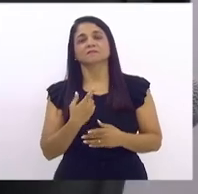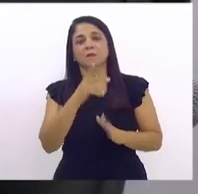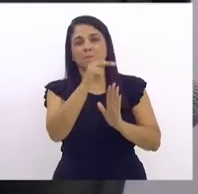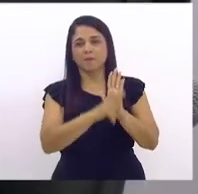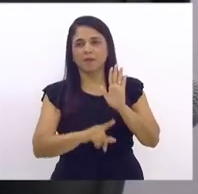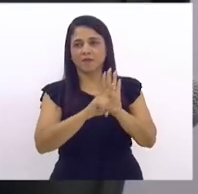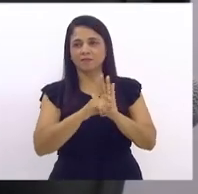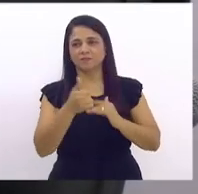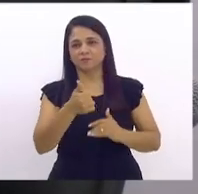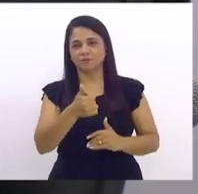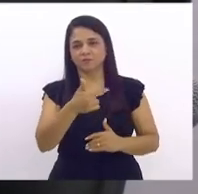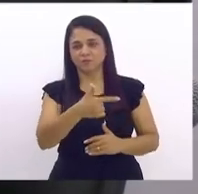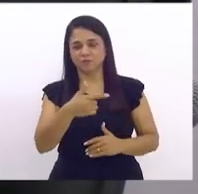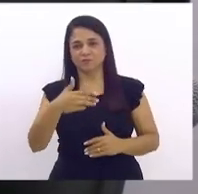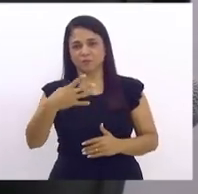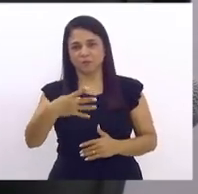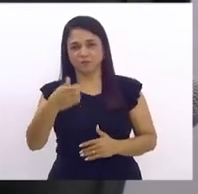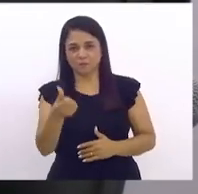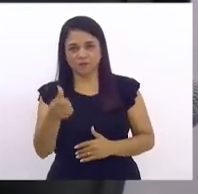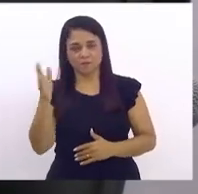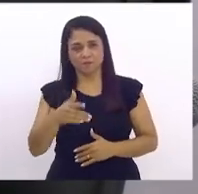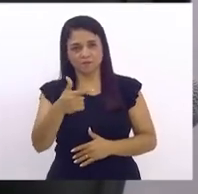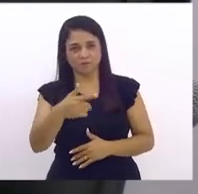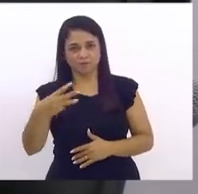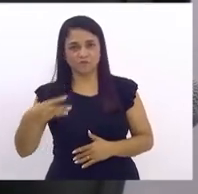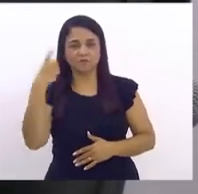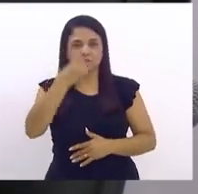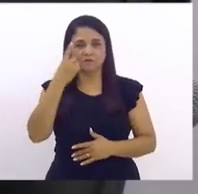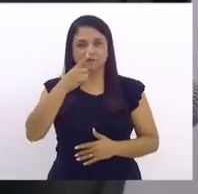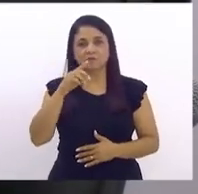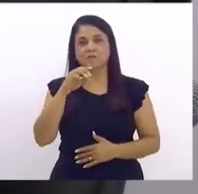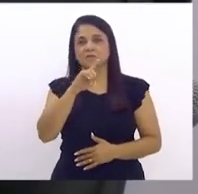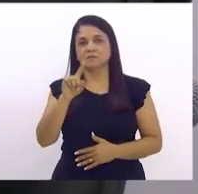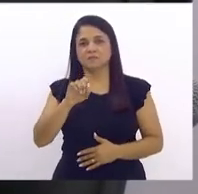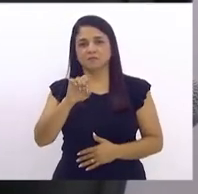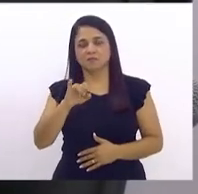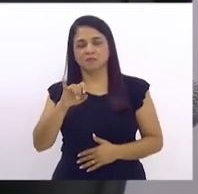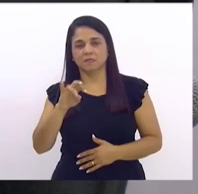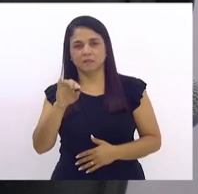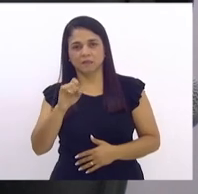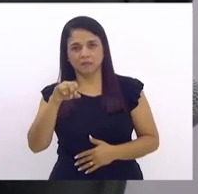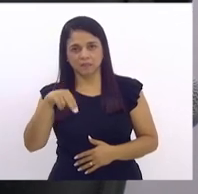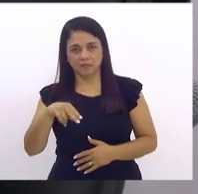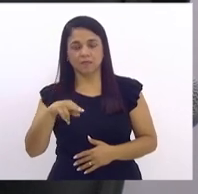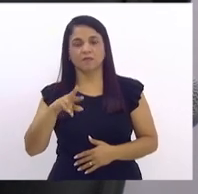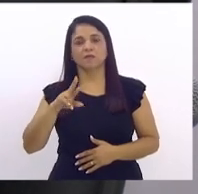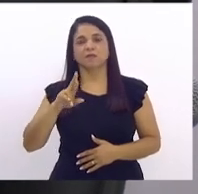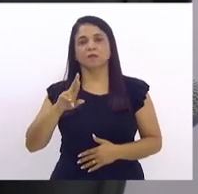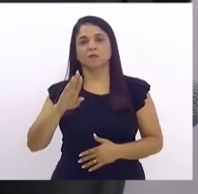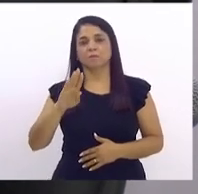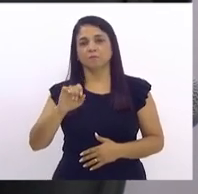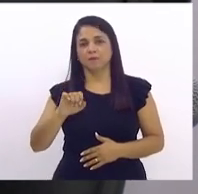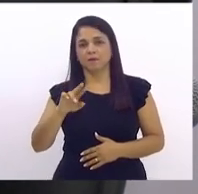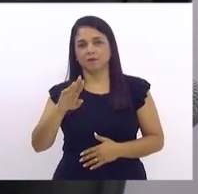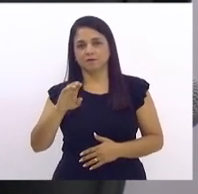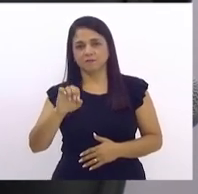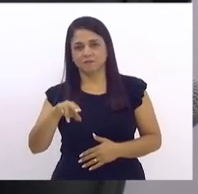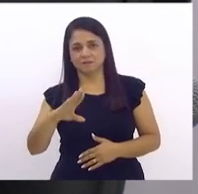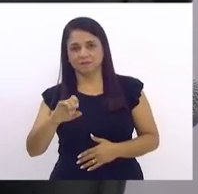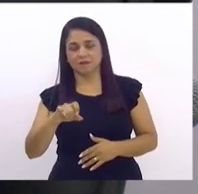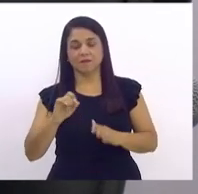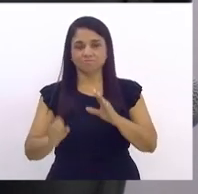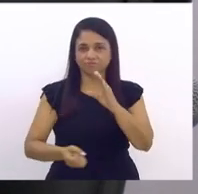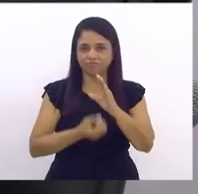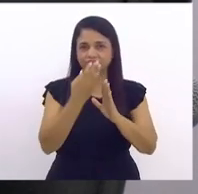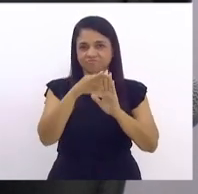PL 1246, de 23, de autoria dos deputados Zeidan e Rodrigo Bacelar, que dispõe sobre a criação do programa